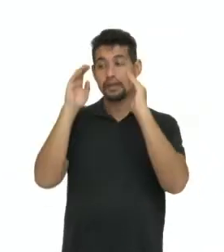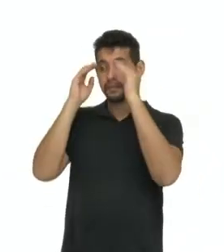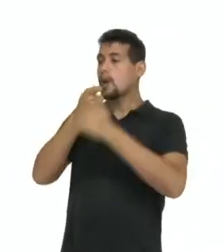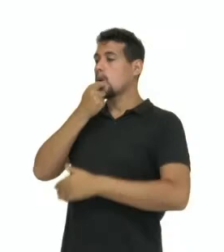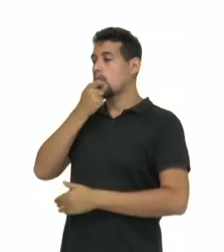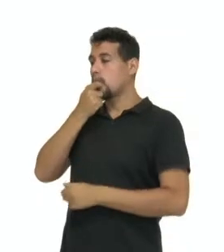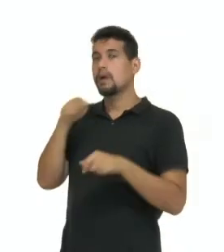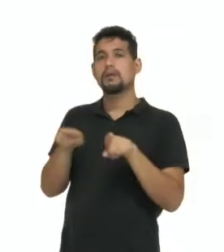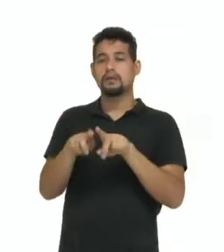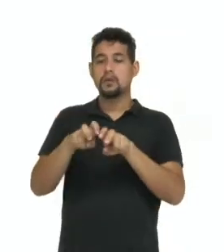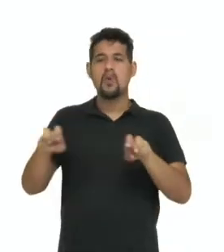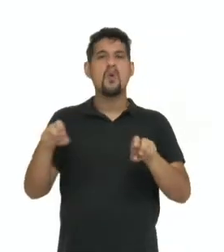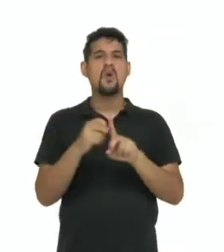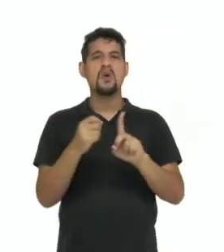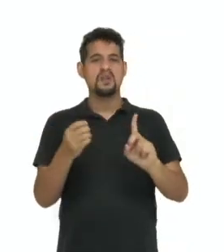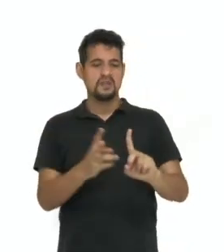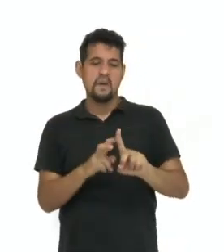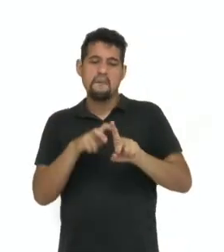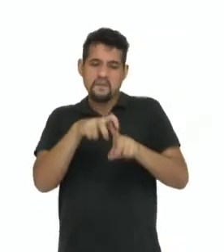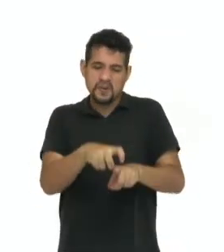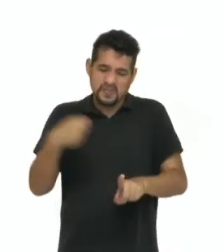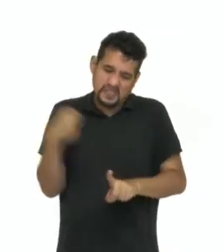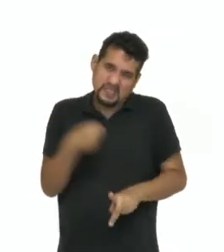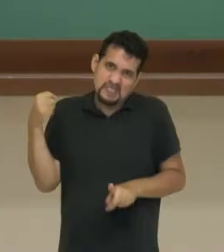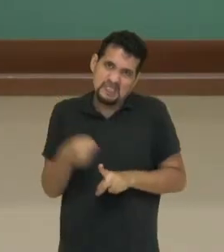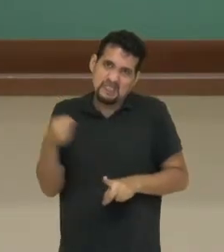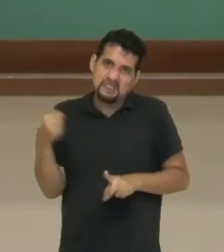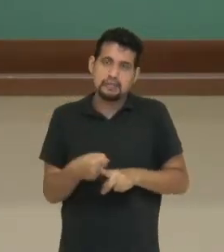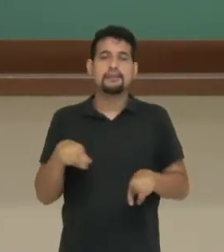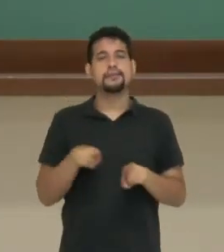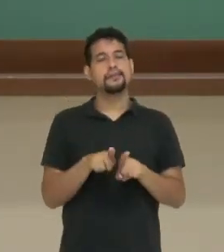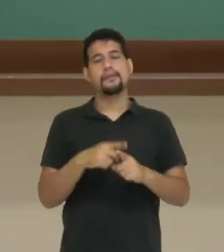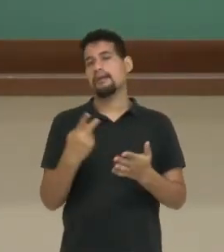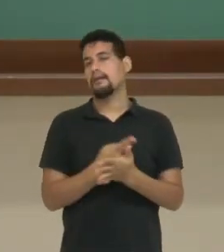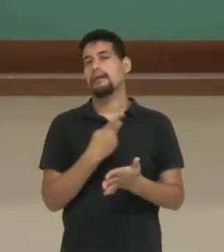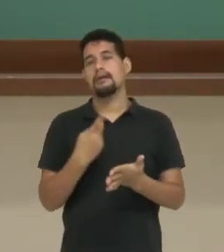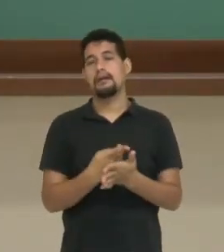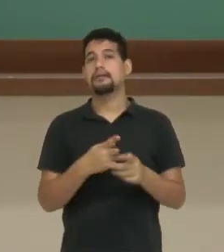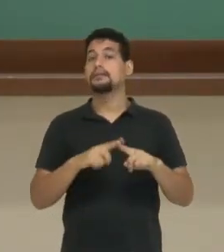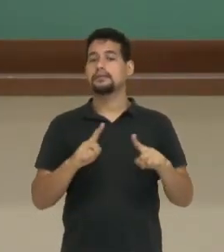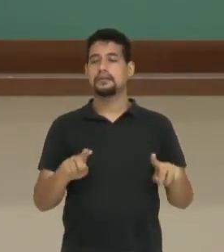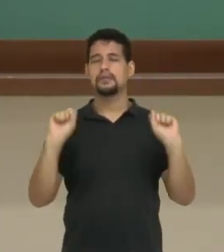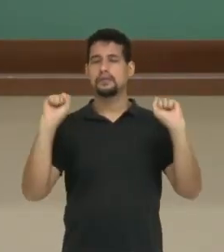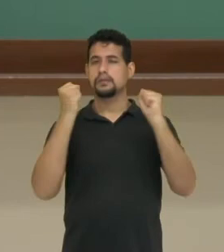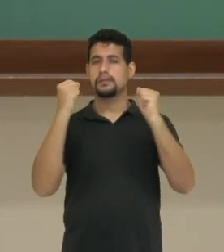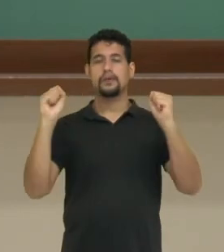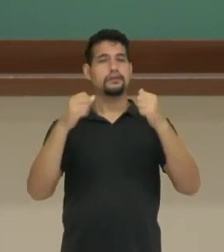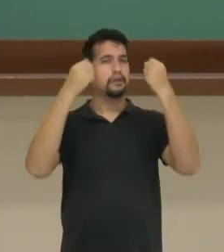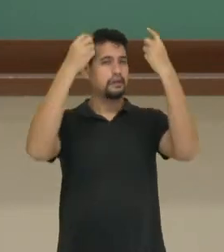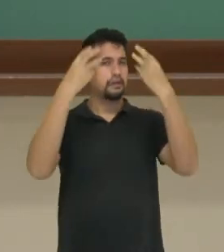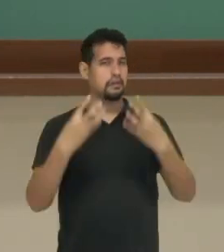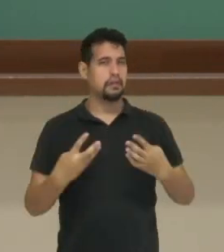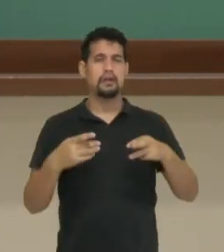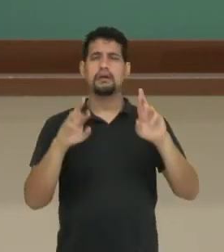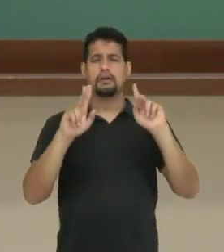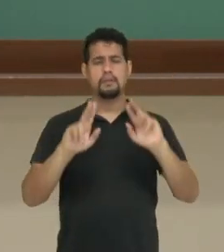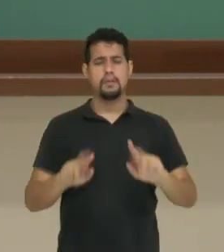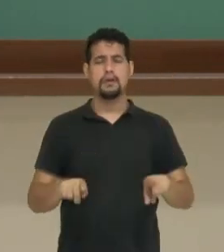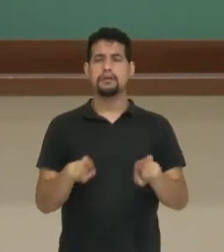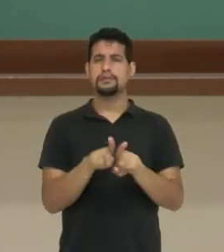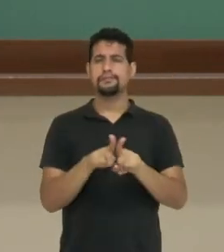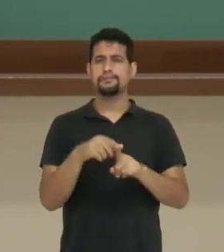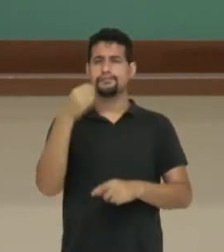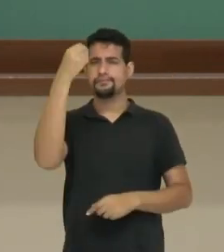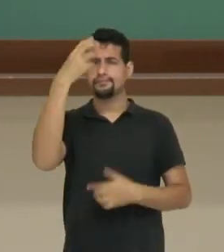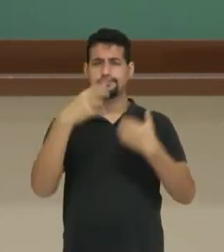ou atacar o adversário caído. Então, se nos esportes a gente fala em fair play, fala